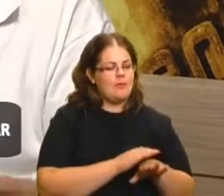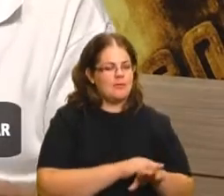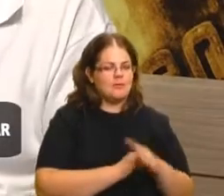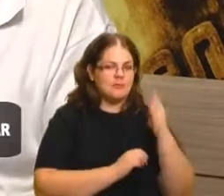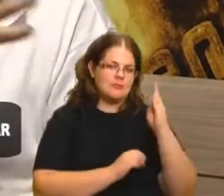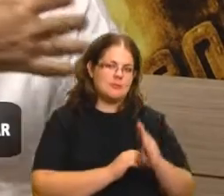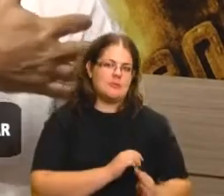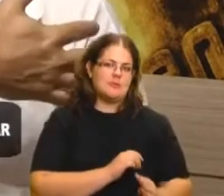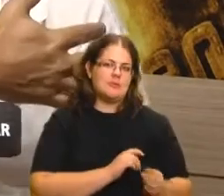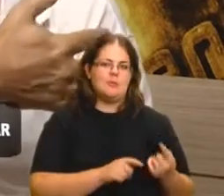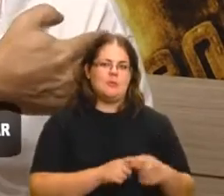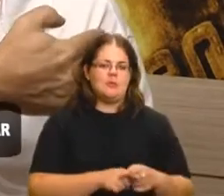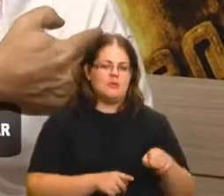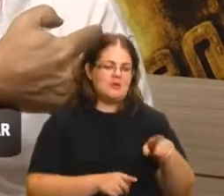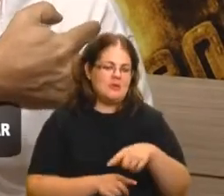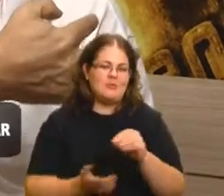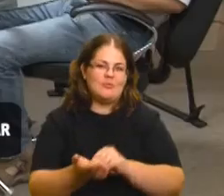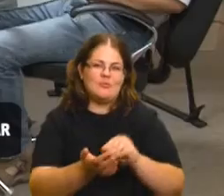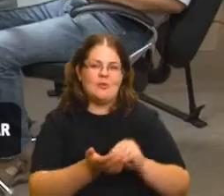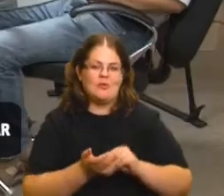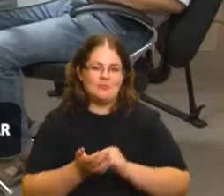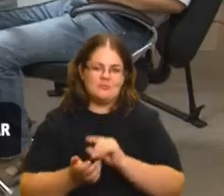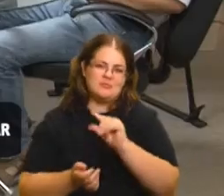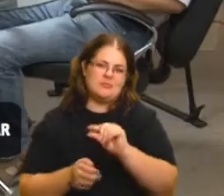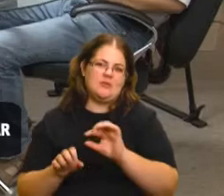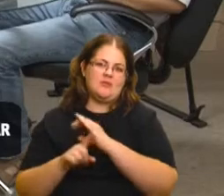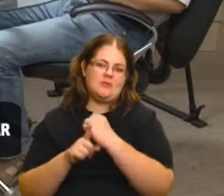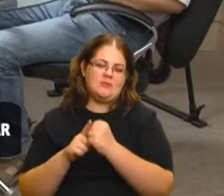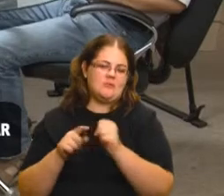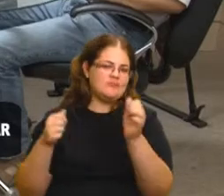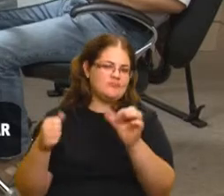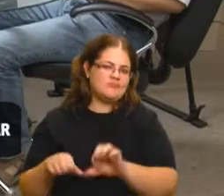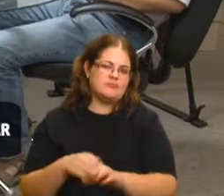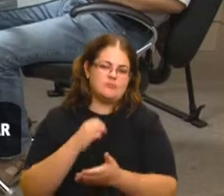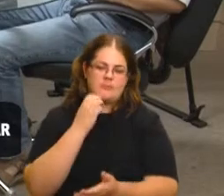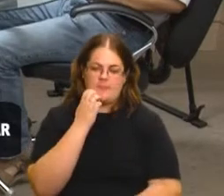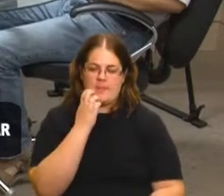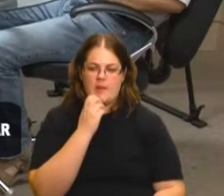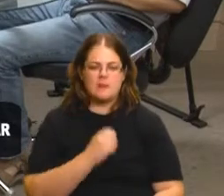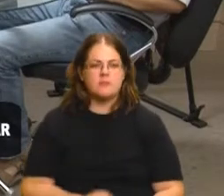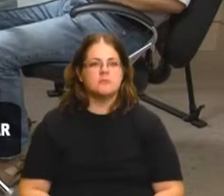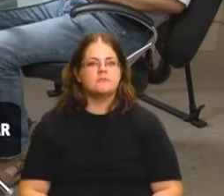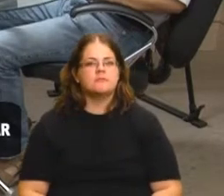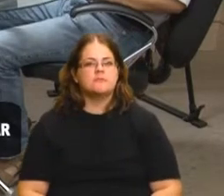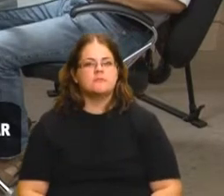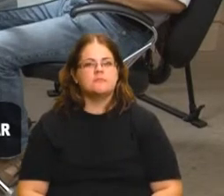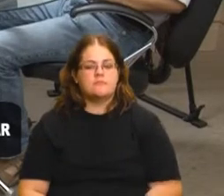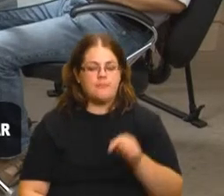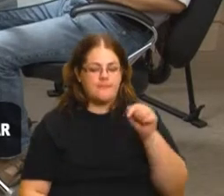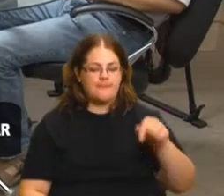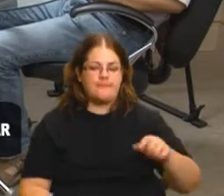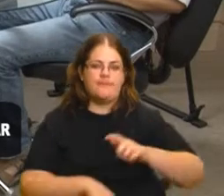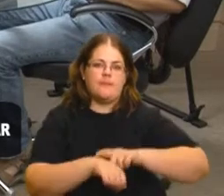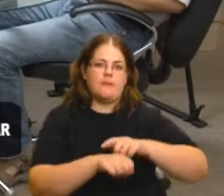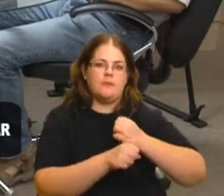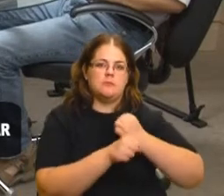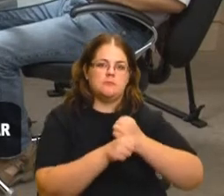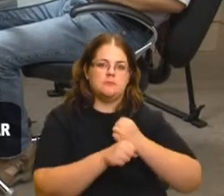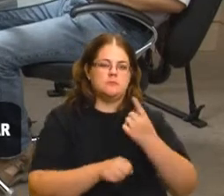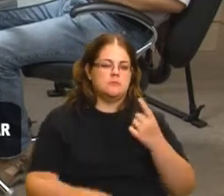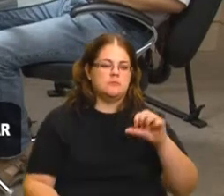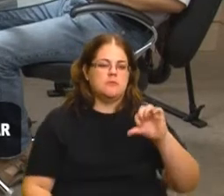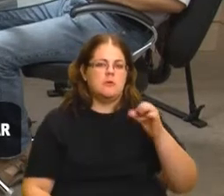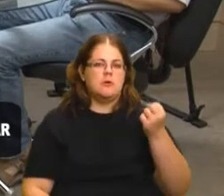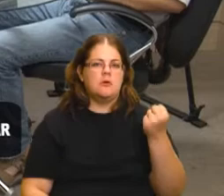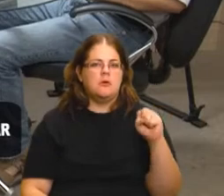legislação favorável à entrada de capital estrangeiro, criam-se essas condições. Bom, nesse período de 68, a